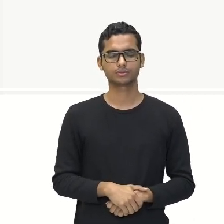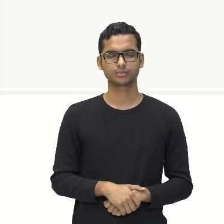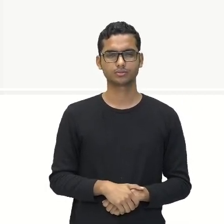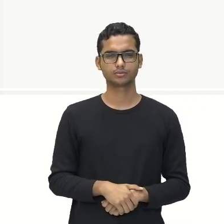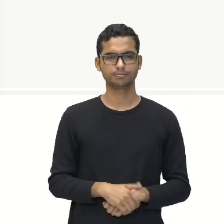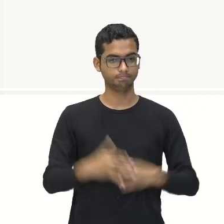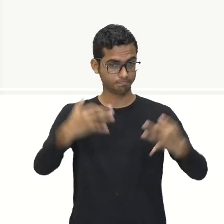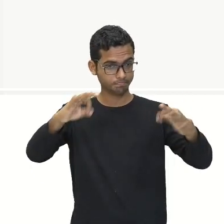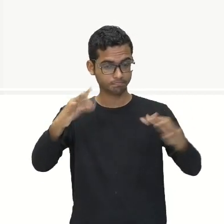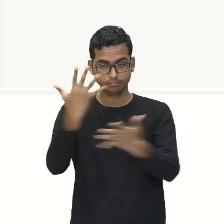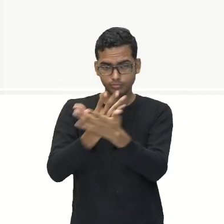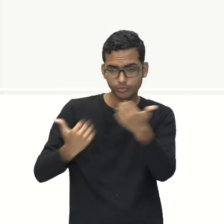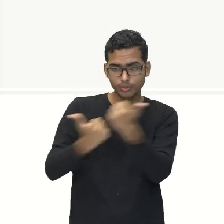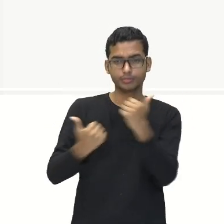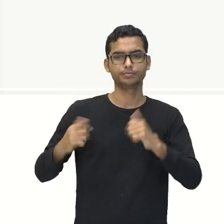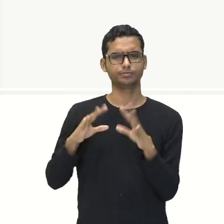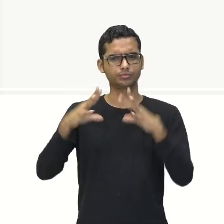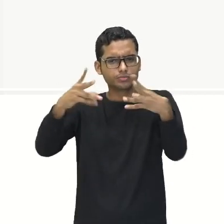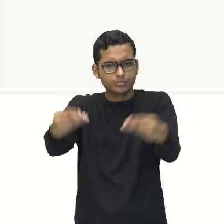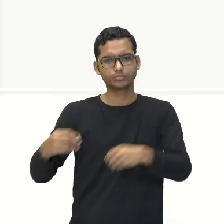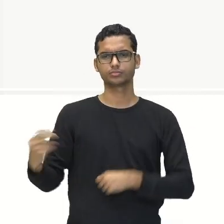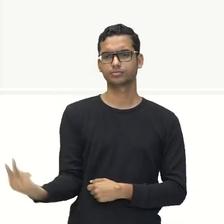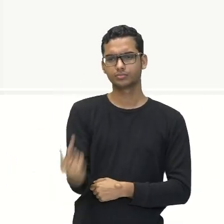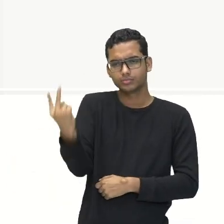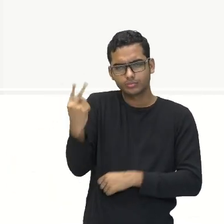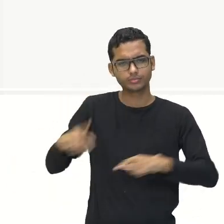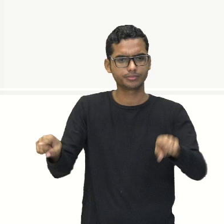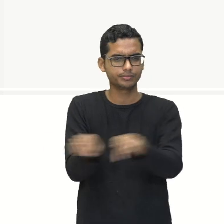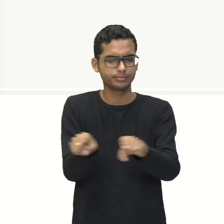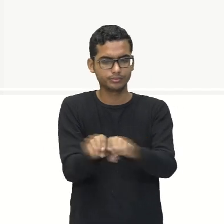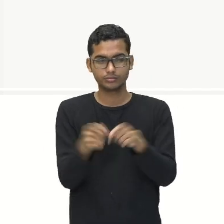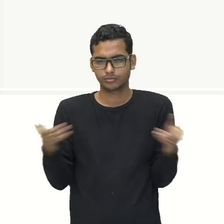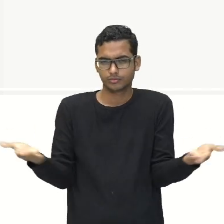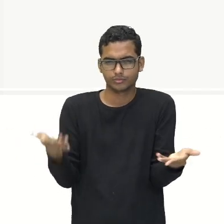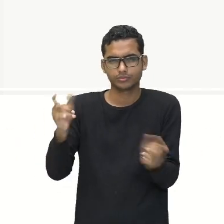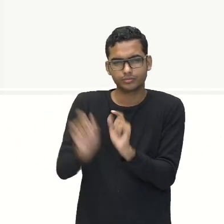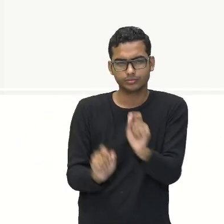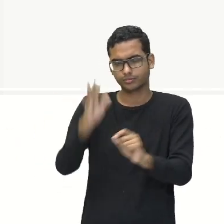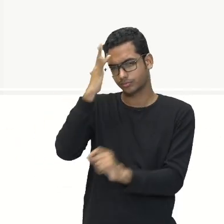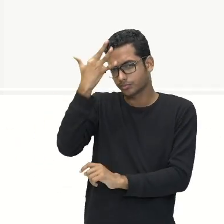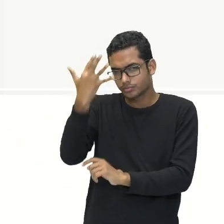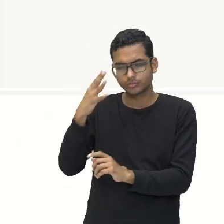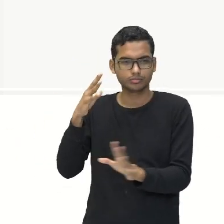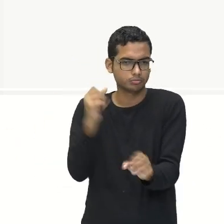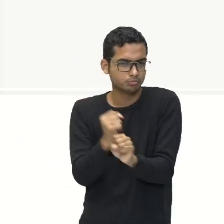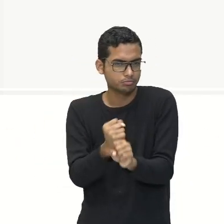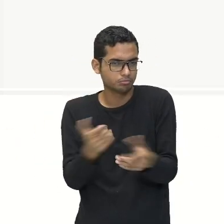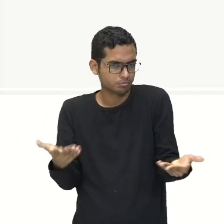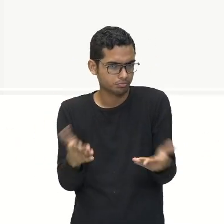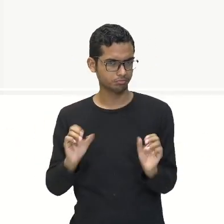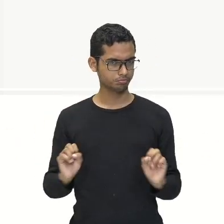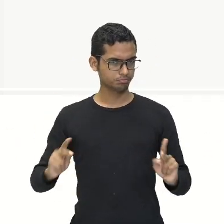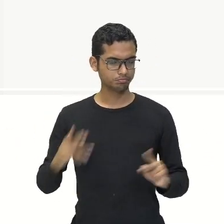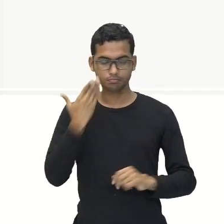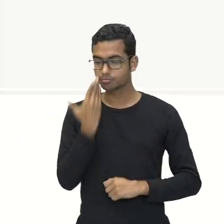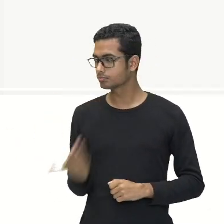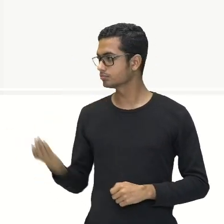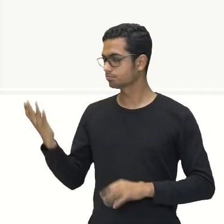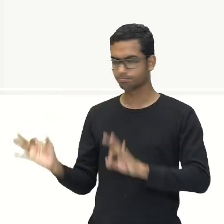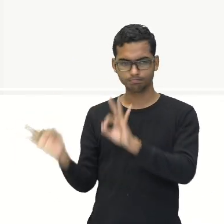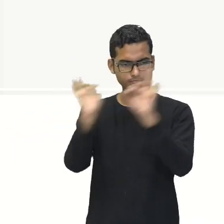Beleza, substituir todos os valores. Agora, vamos aqui resolver o que tem para resolver. Vai